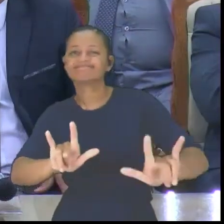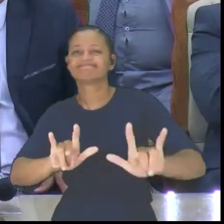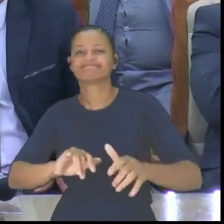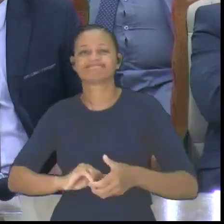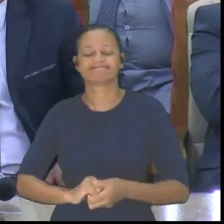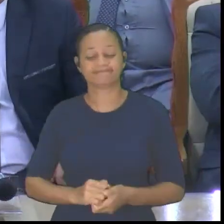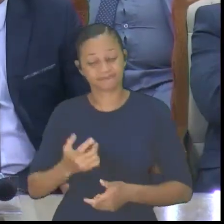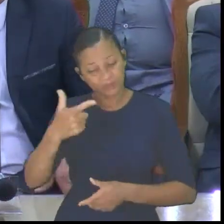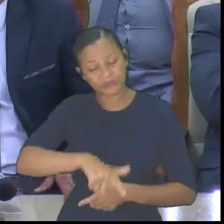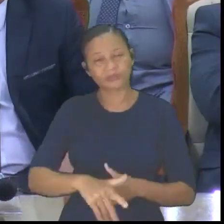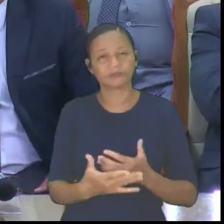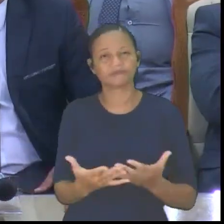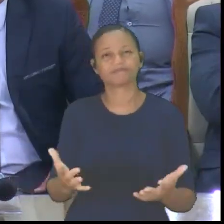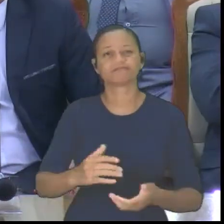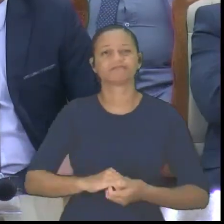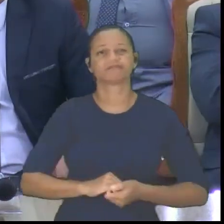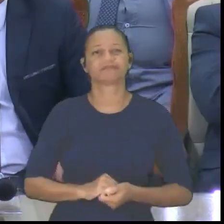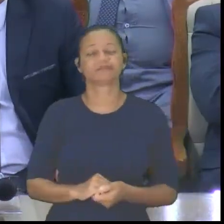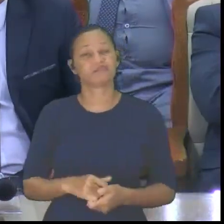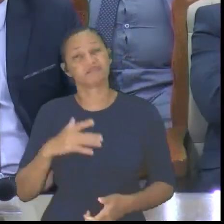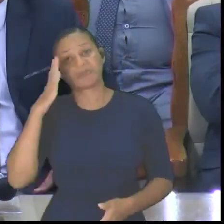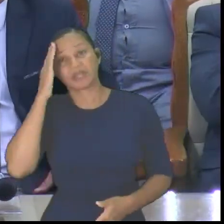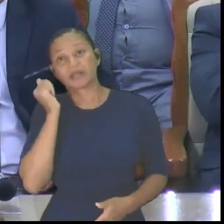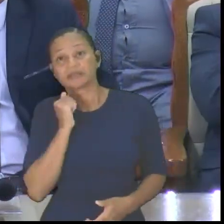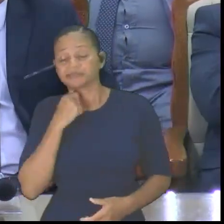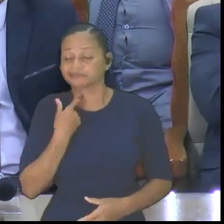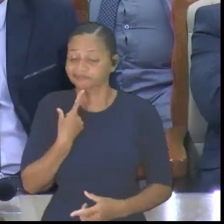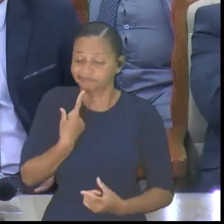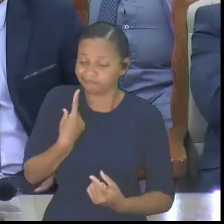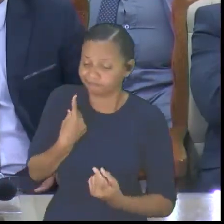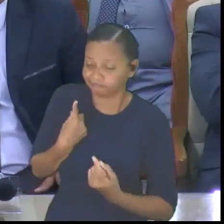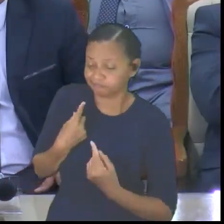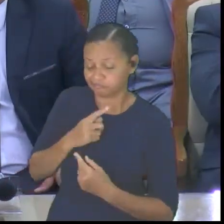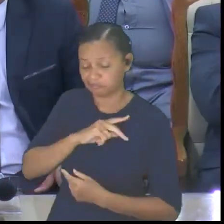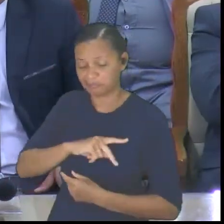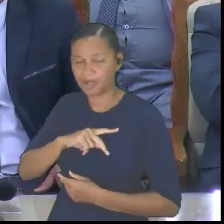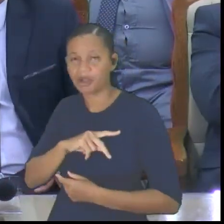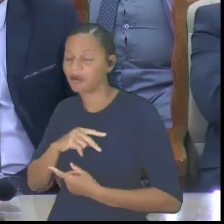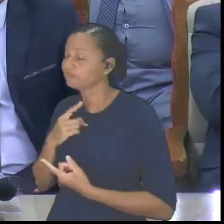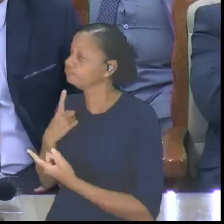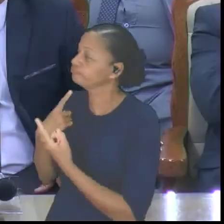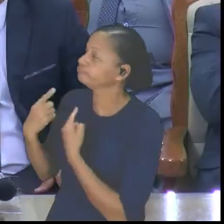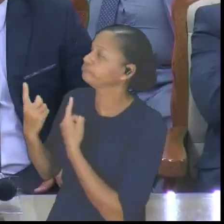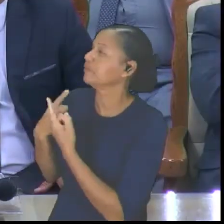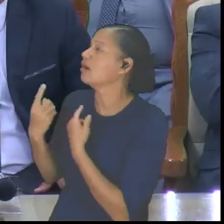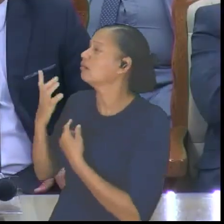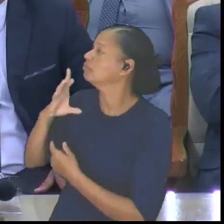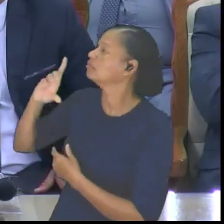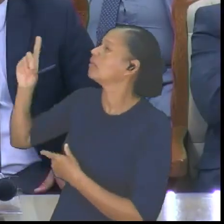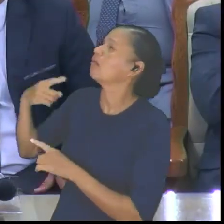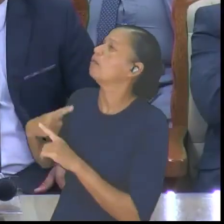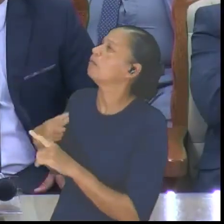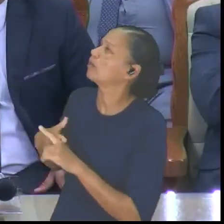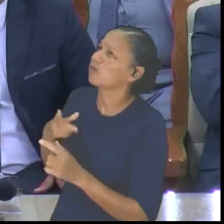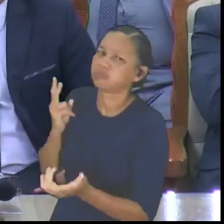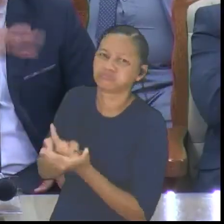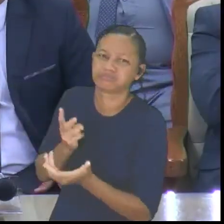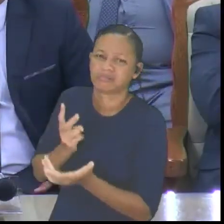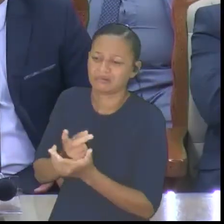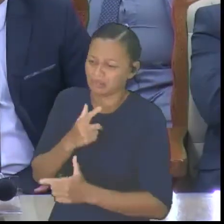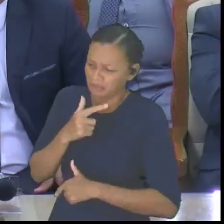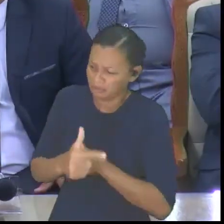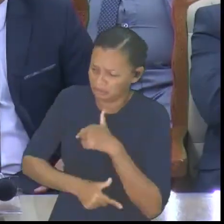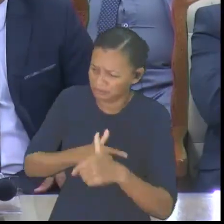Vou repetir. Quem sabe num diálogo, Paulo pergunta para Deus: Deus, por que eu tenho que continuar